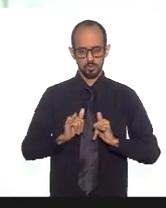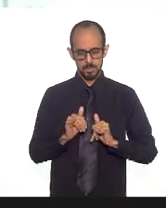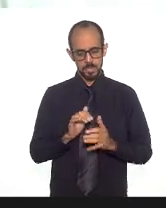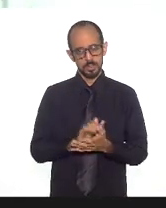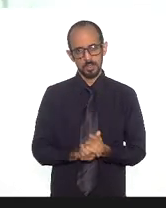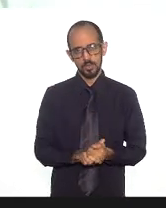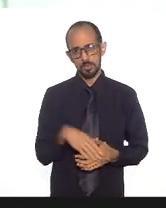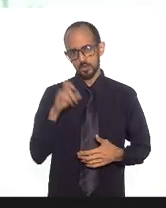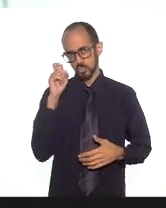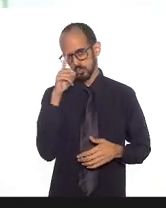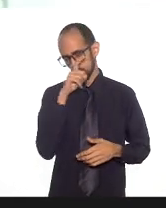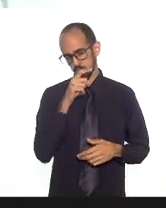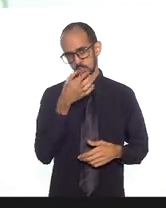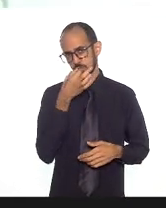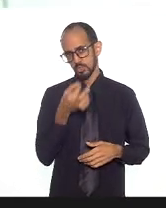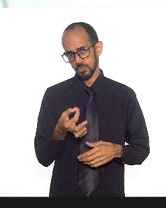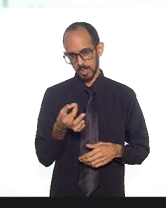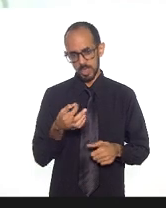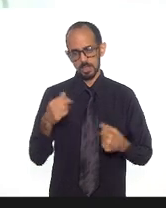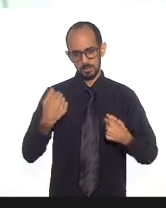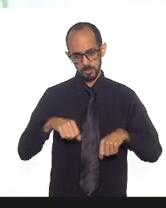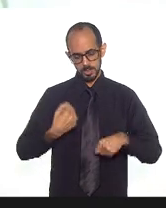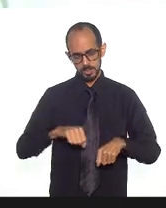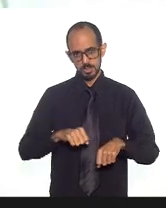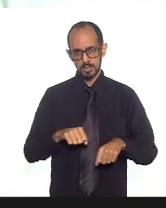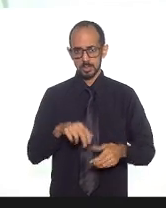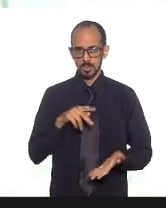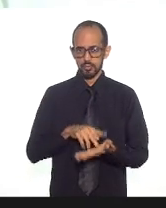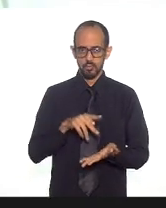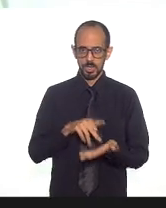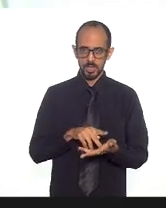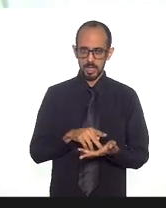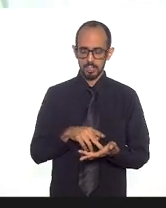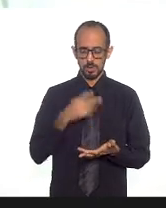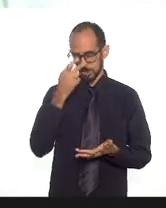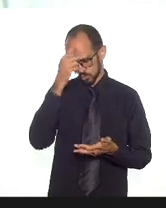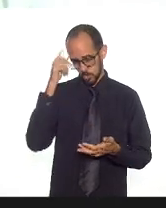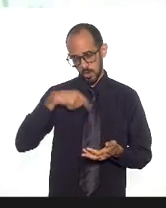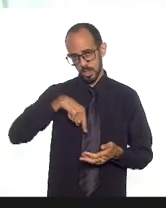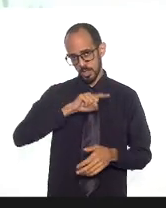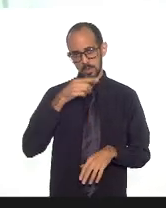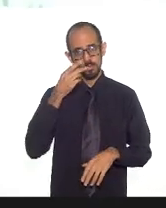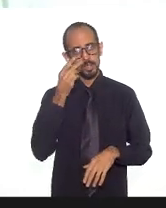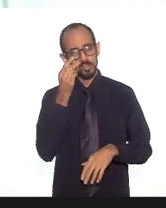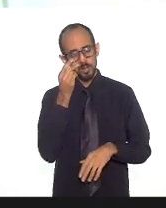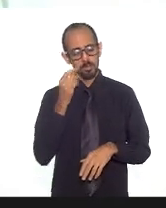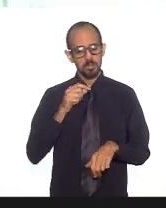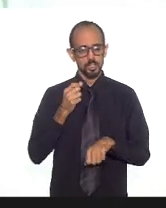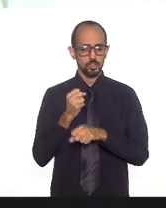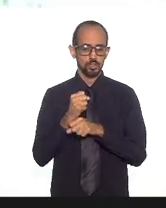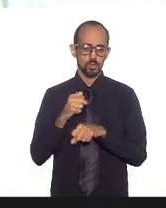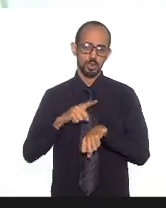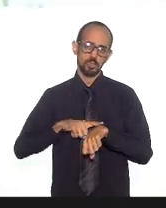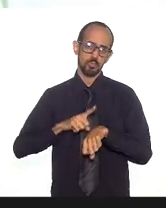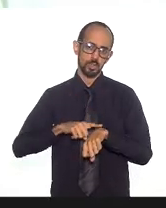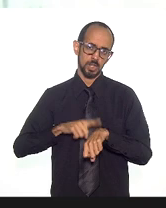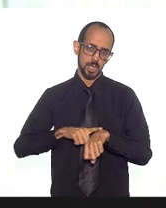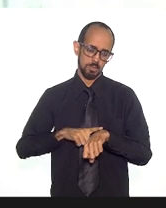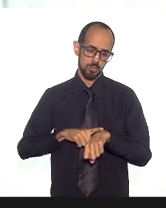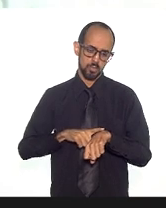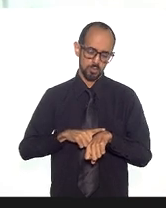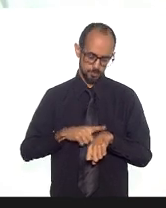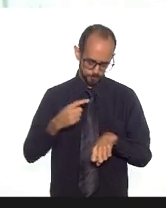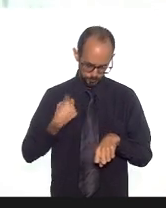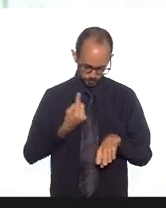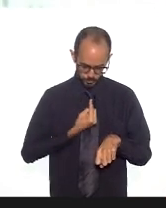difícil justificar que alguma coisa seja tão essencial assim que requeira que alguém esteja presente durante muito tempo. Há ações pontuais que nós já sabemos